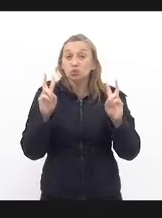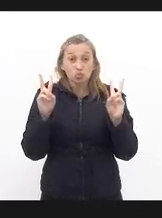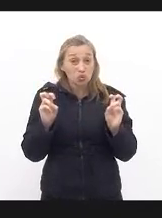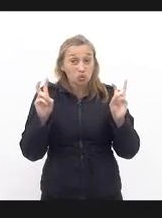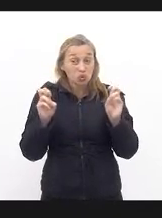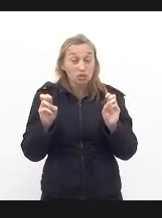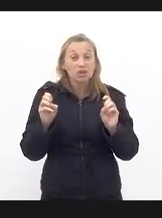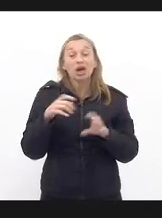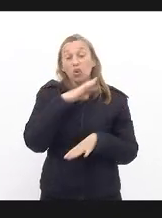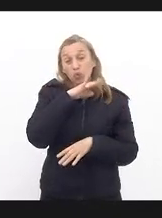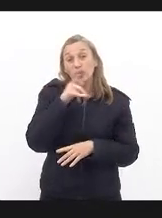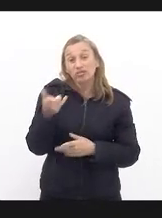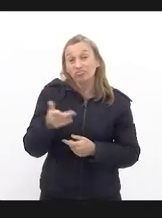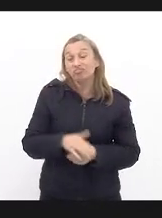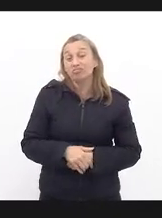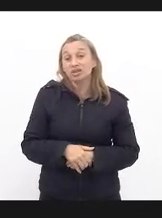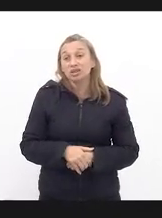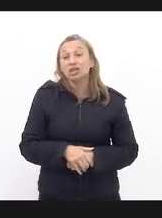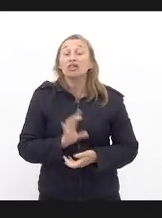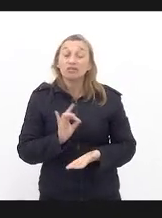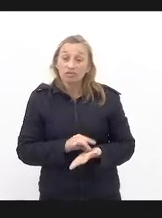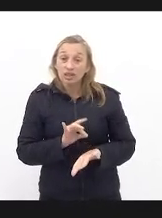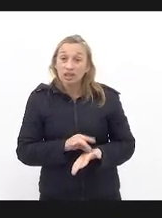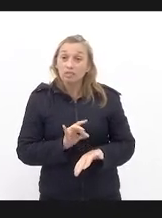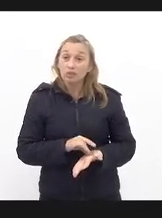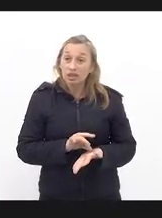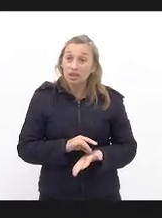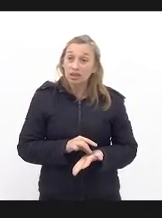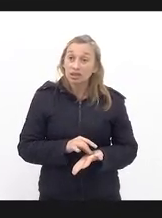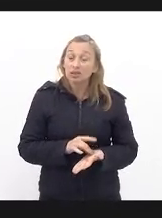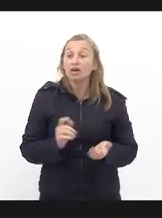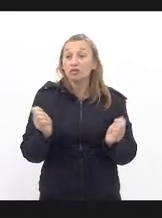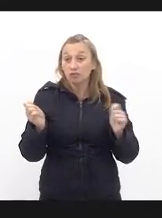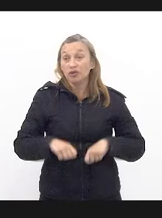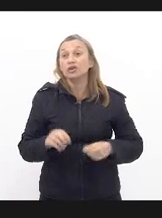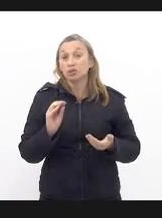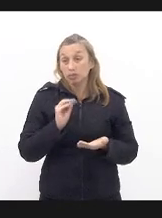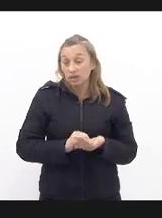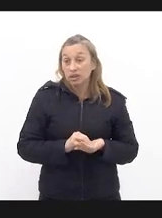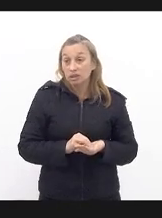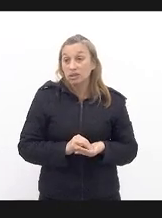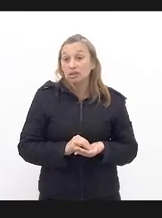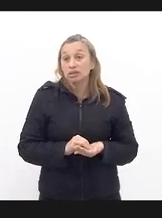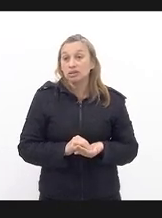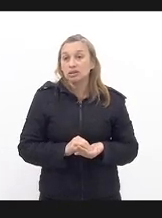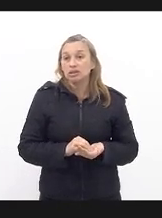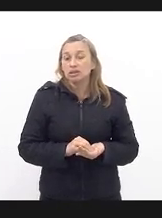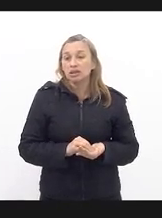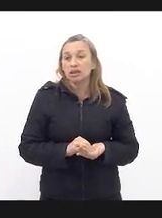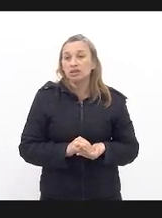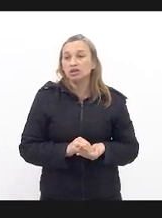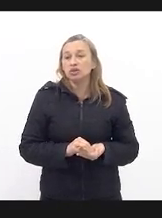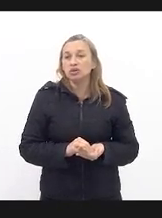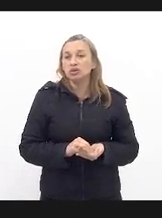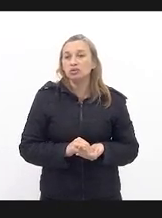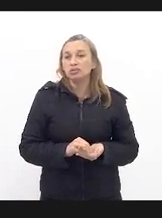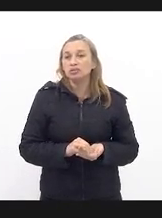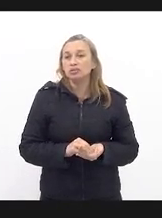assunto é muito ruim e realmente uma invasão de competência que afinal de contas